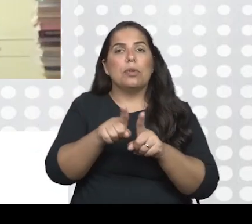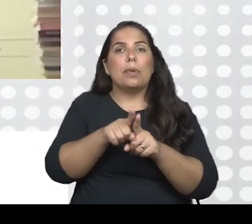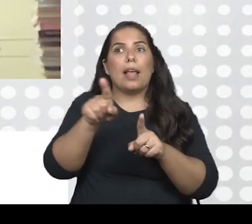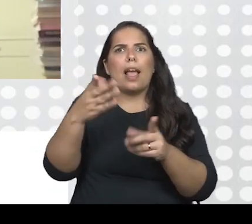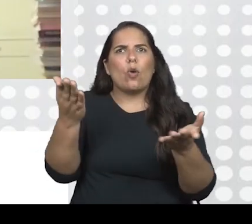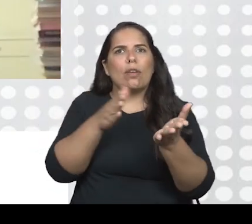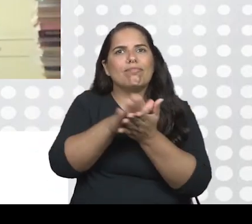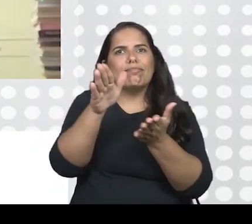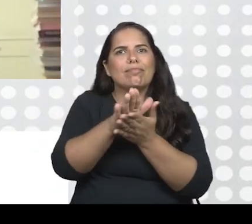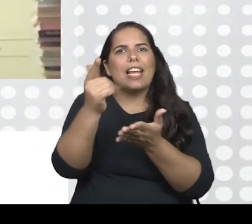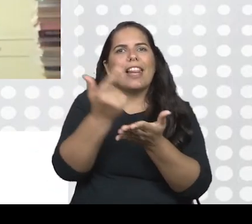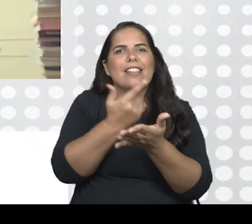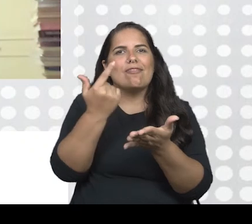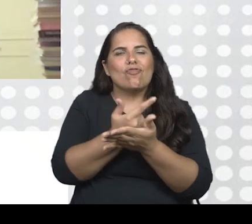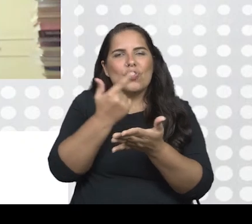de lançar um livro